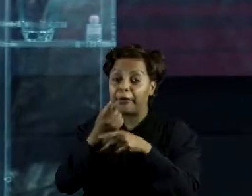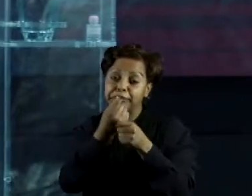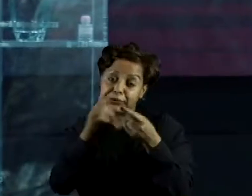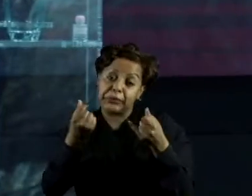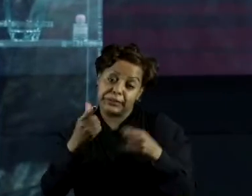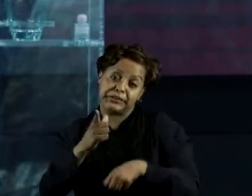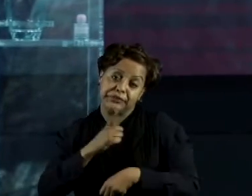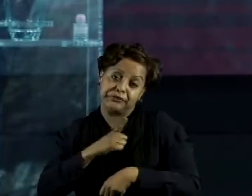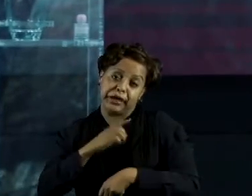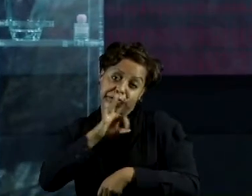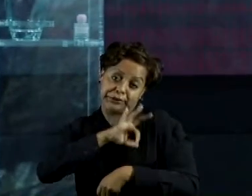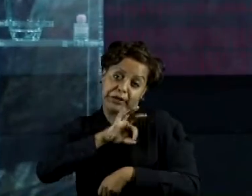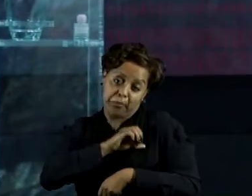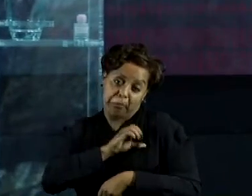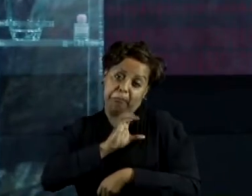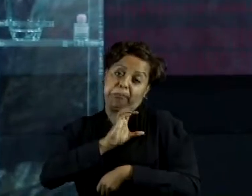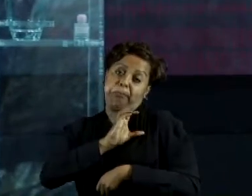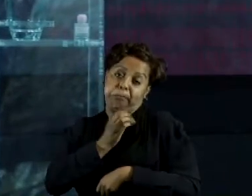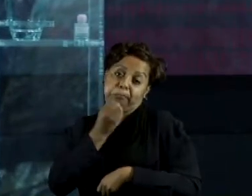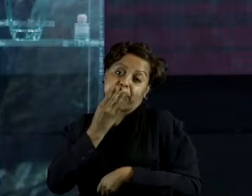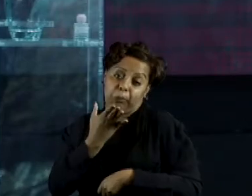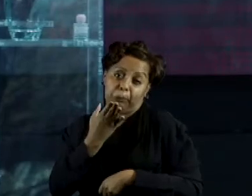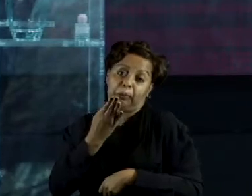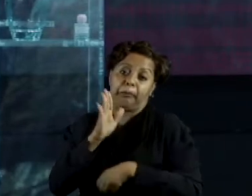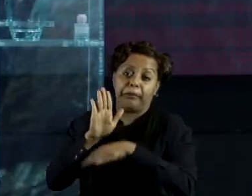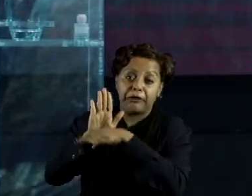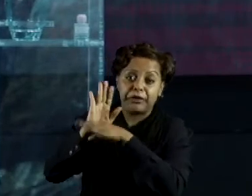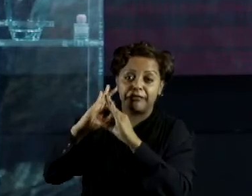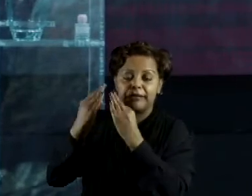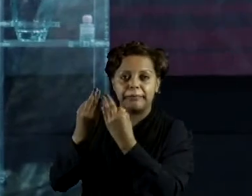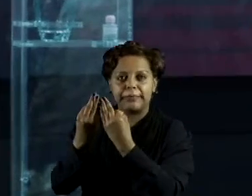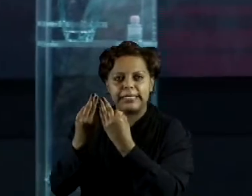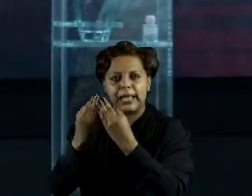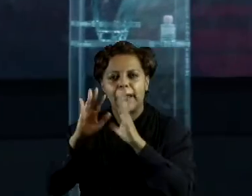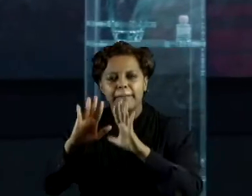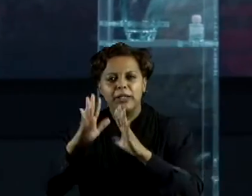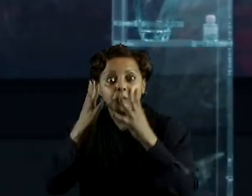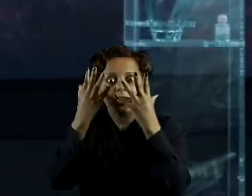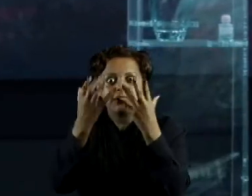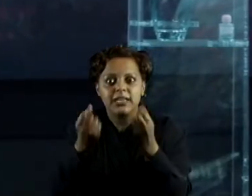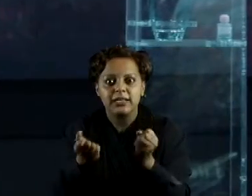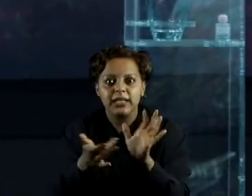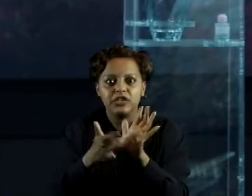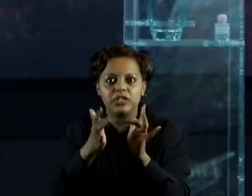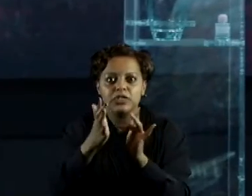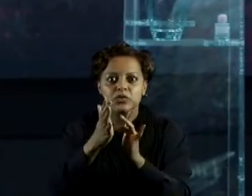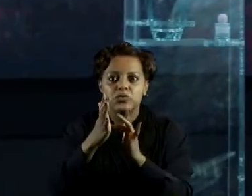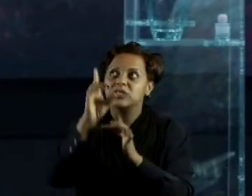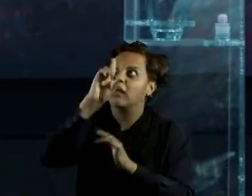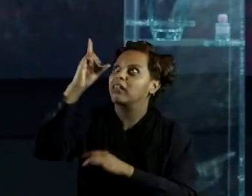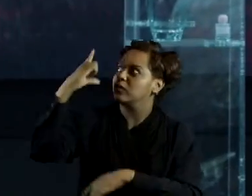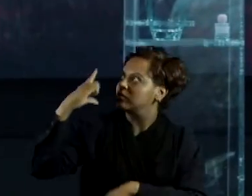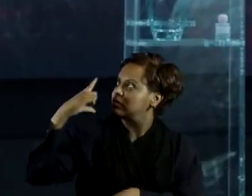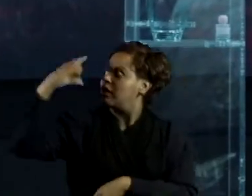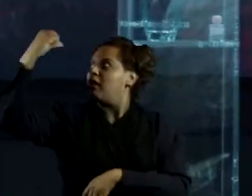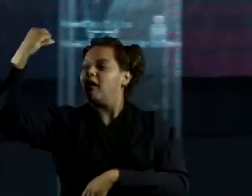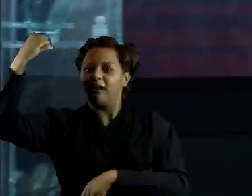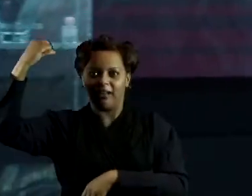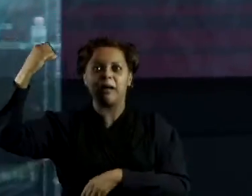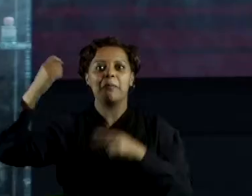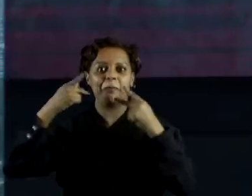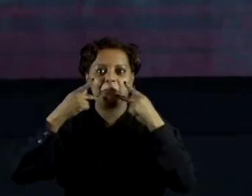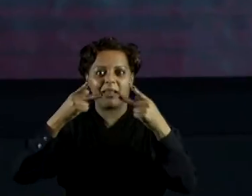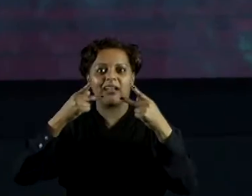de sustentar uma família. E quando eu me converto, Deus me chama para o ministério. Aquilo trouxe para